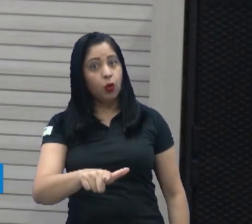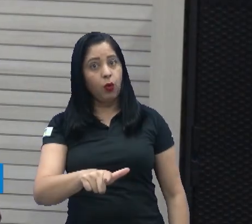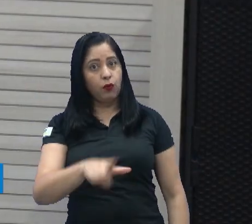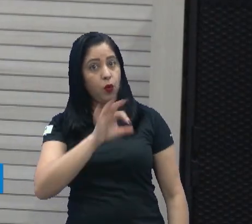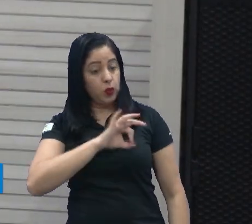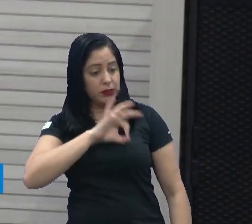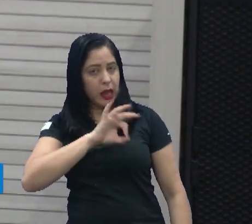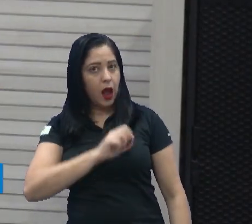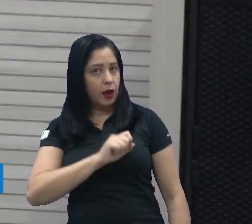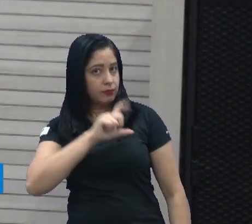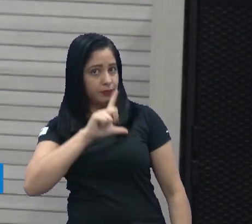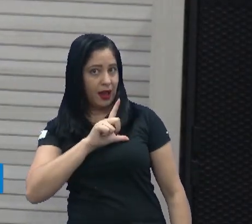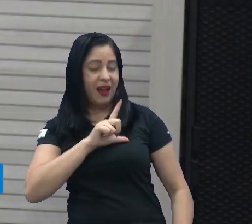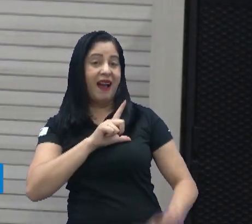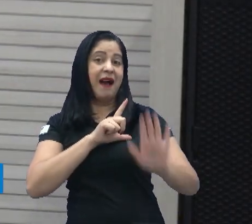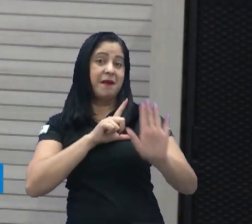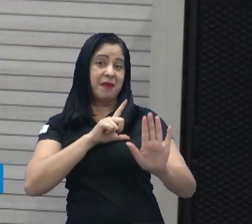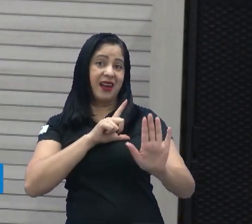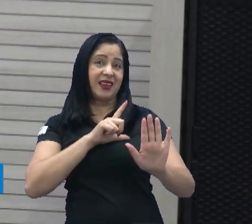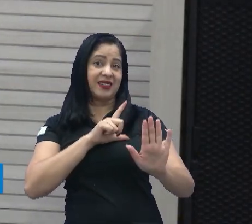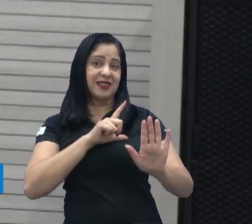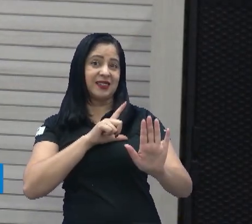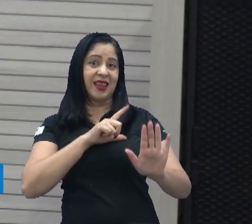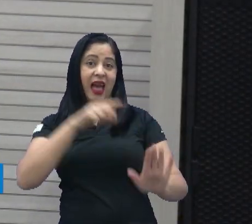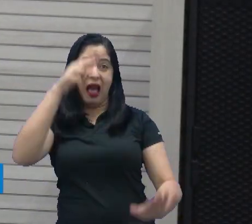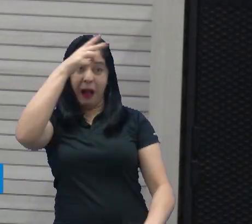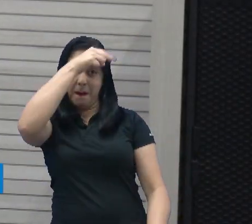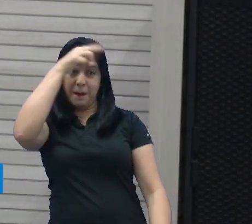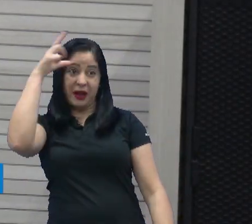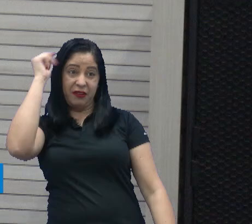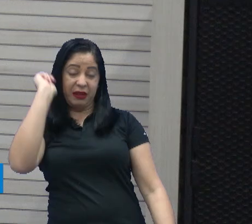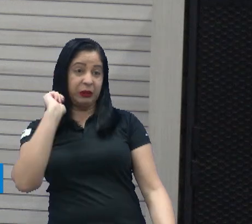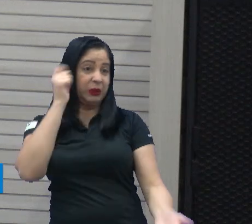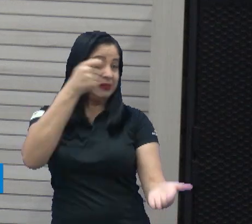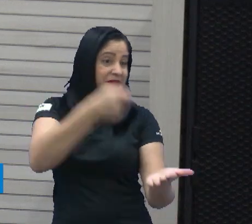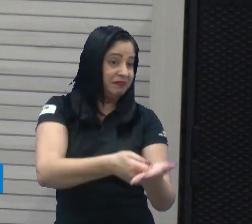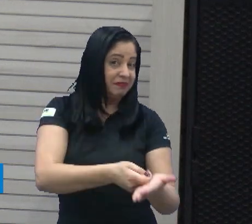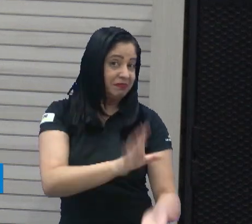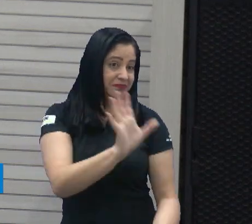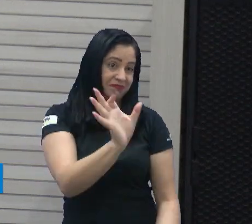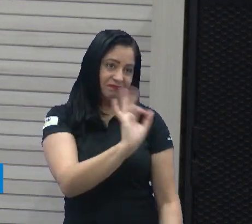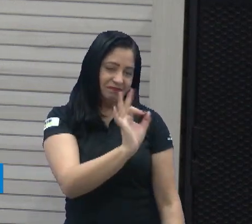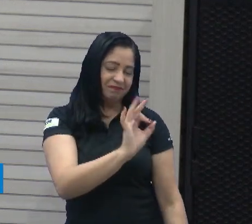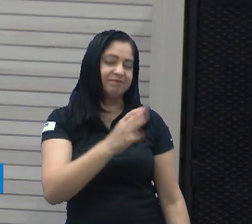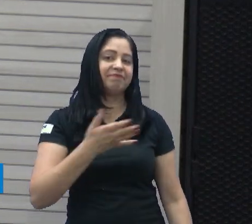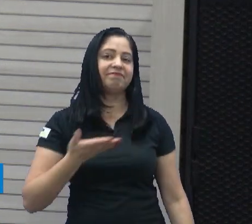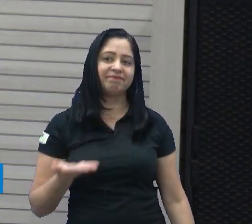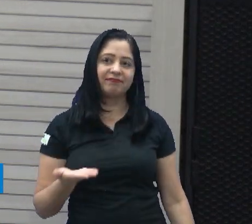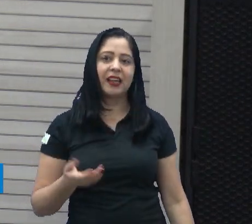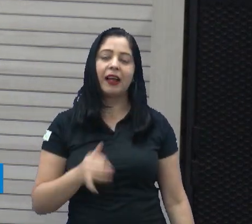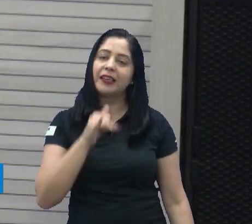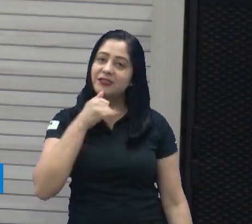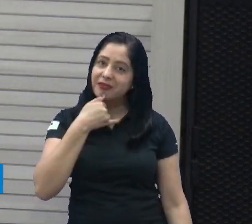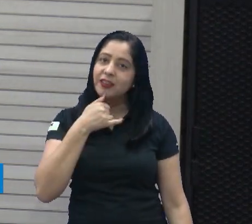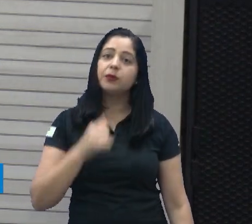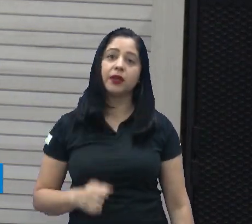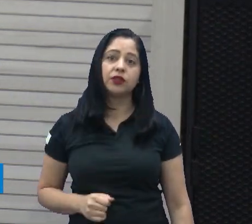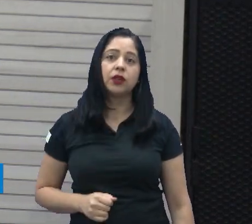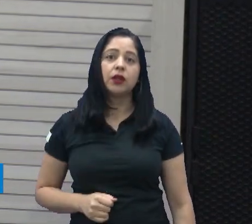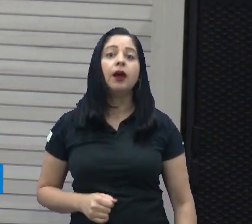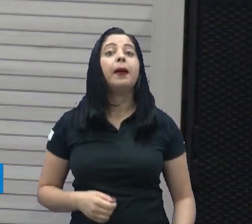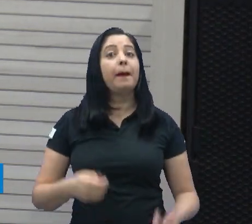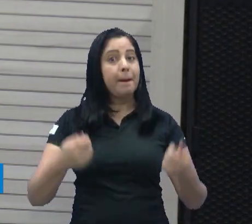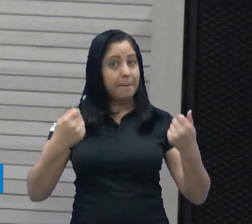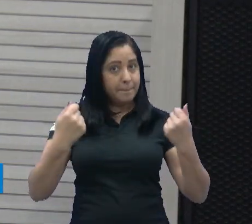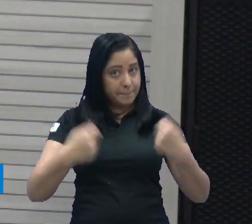vocês saiu desta política quando vem o gatilho, infelizmente. Tem que fazer como fizeram